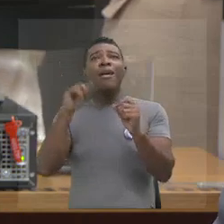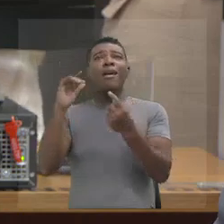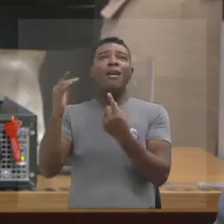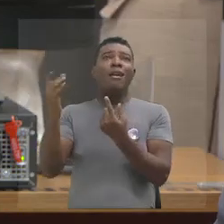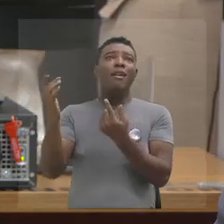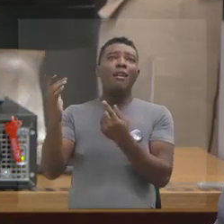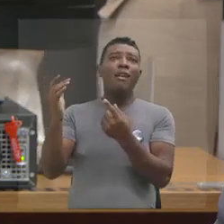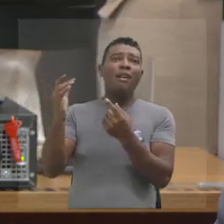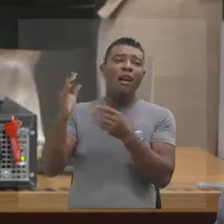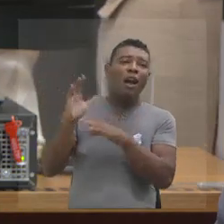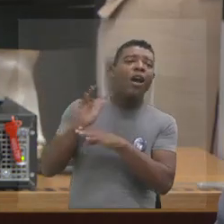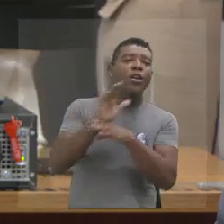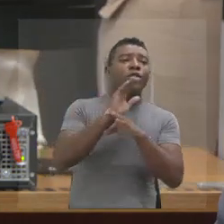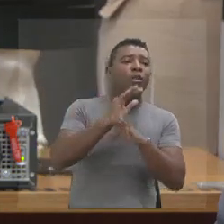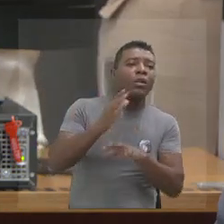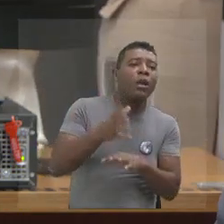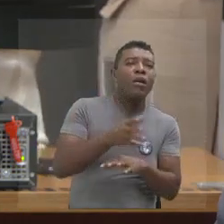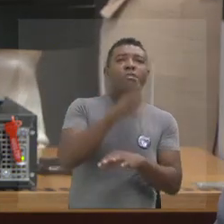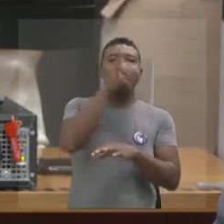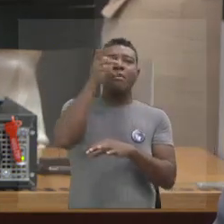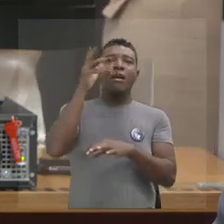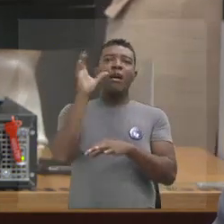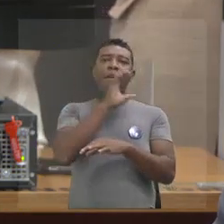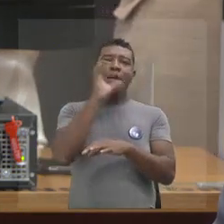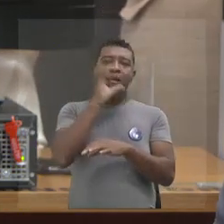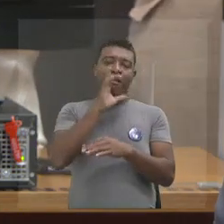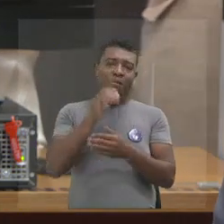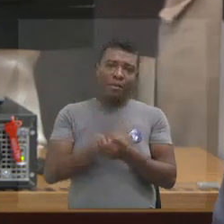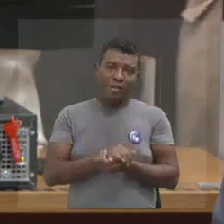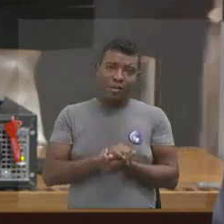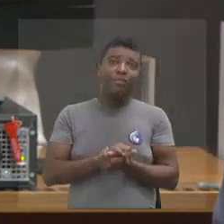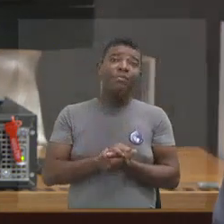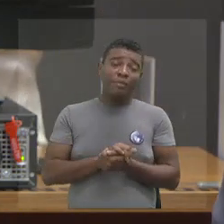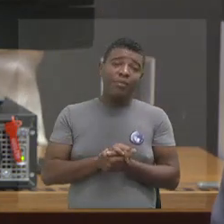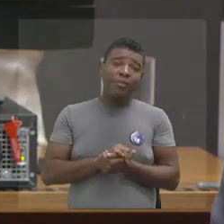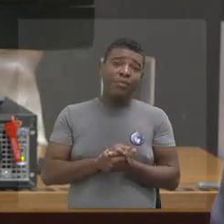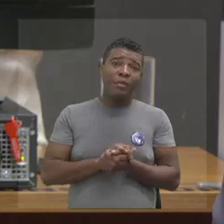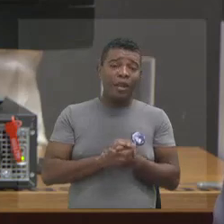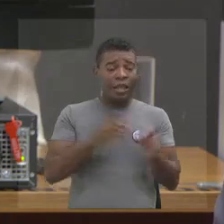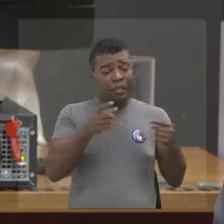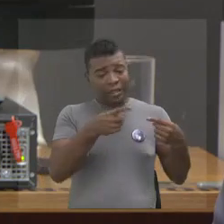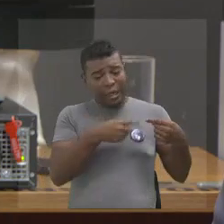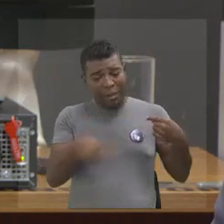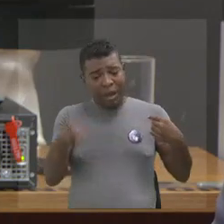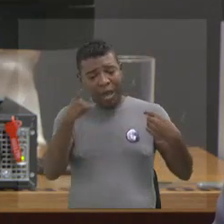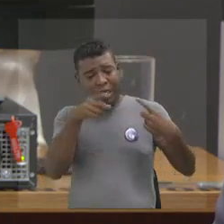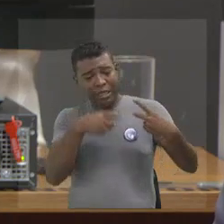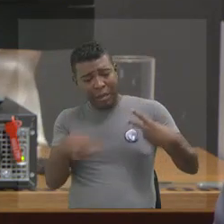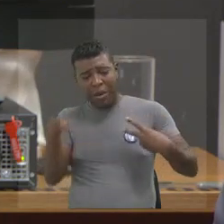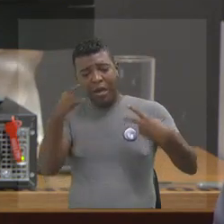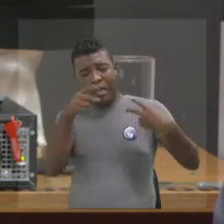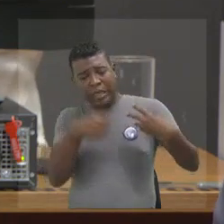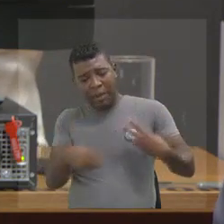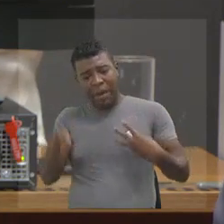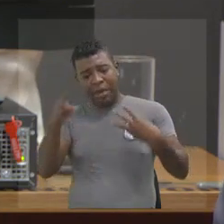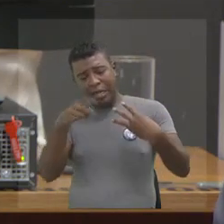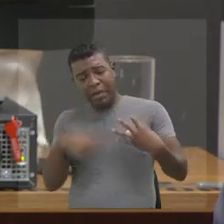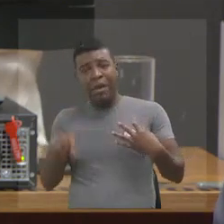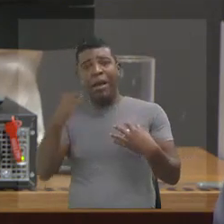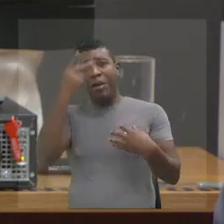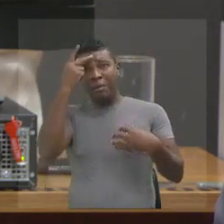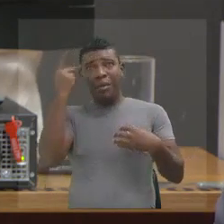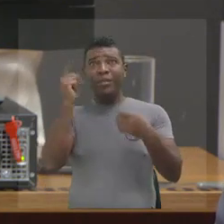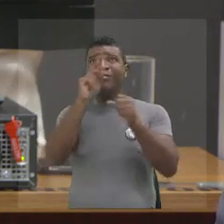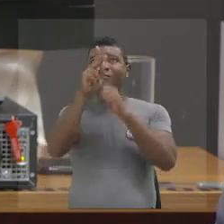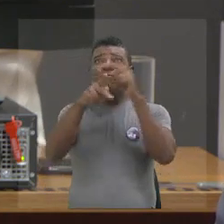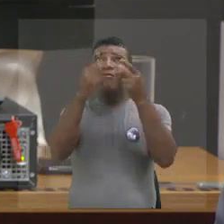é toda semana tem inclusive pessoas querendo colocar irrigação no norte